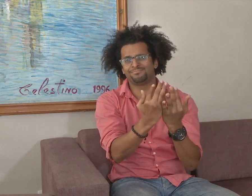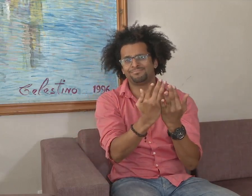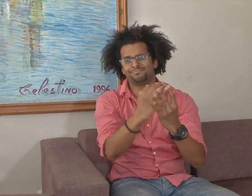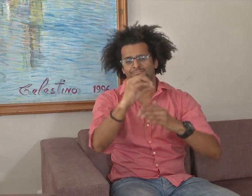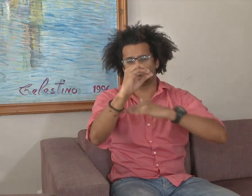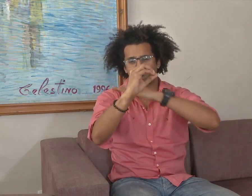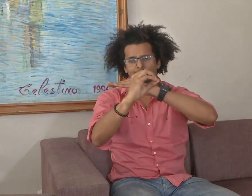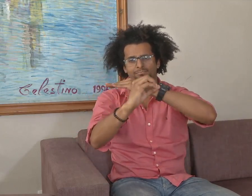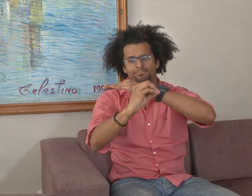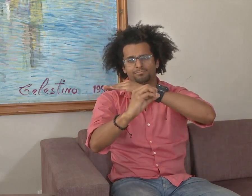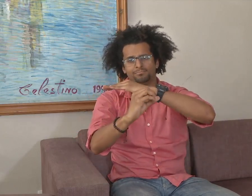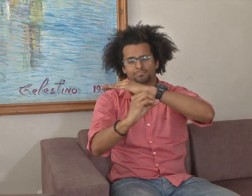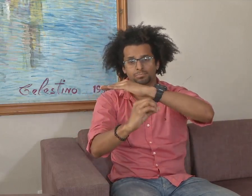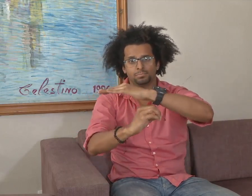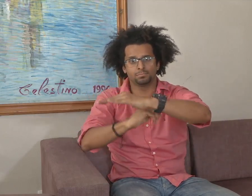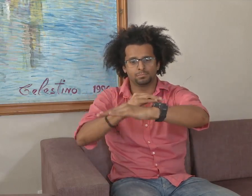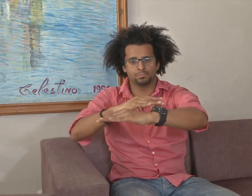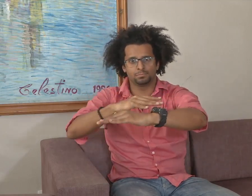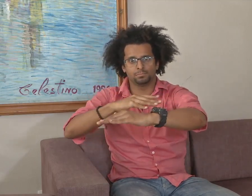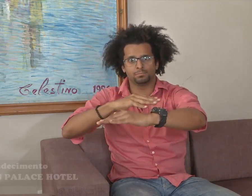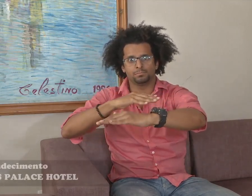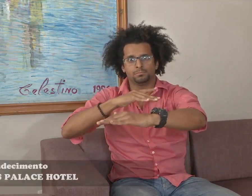amor.